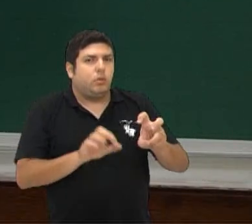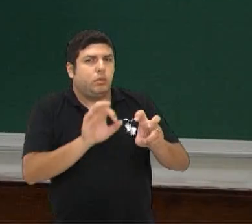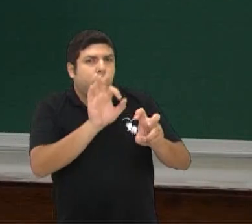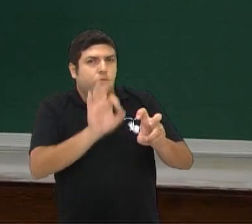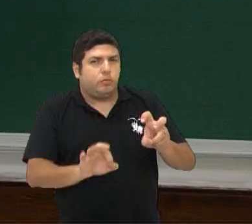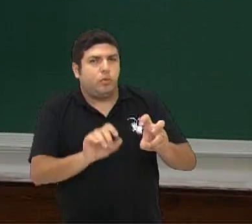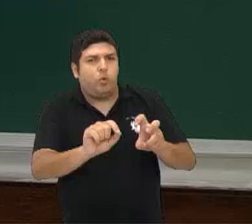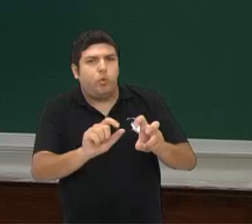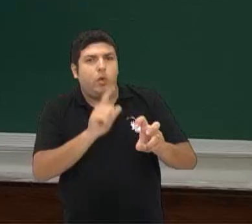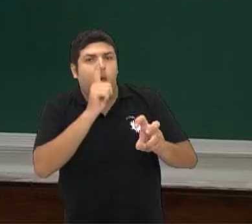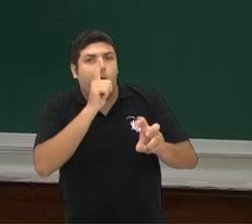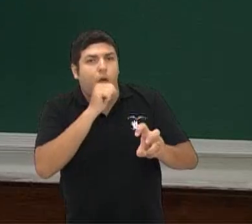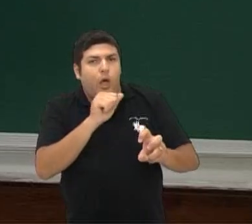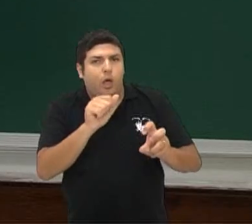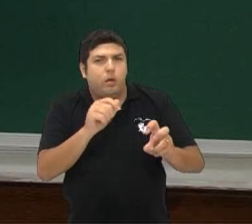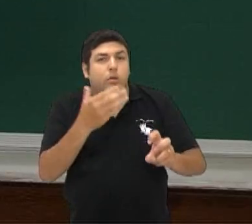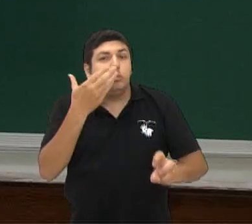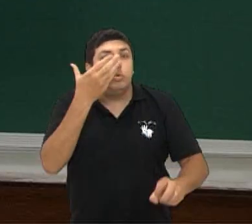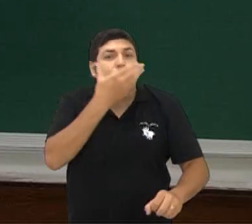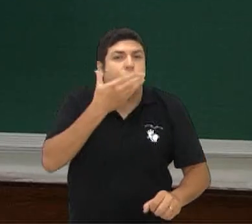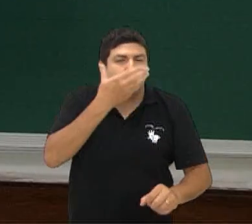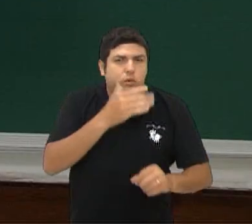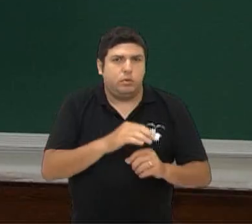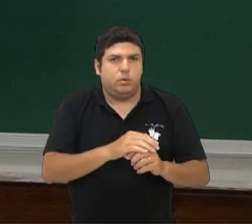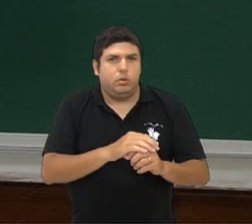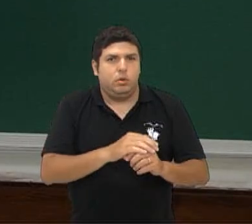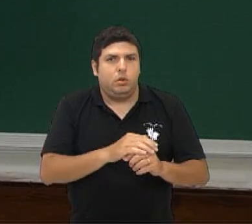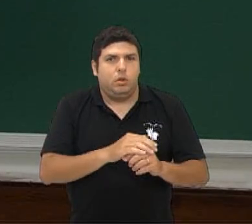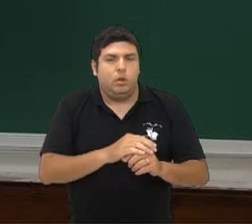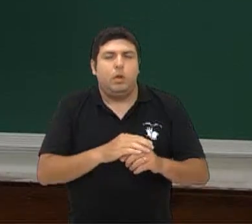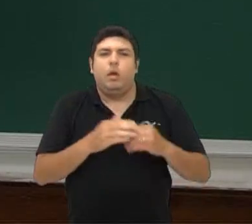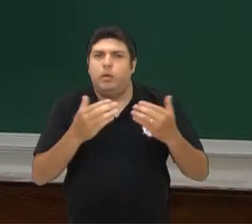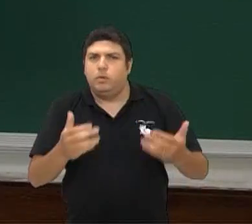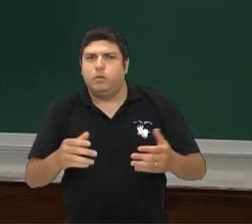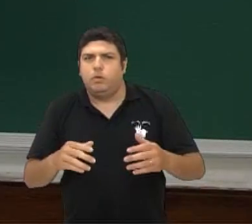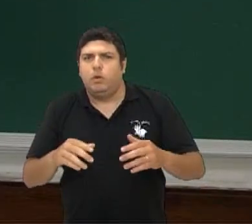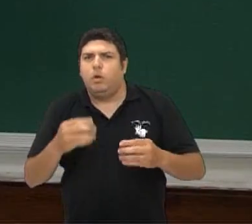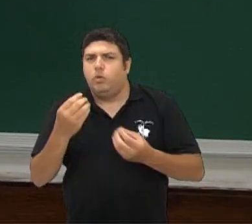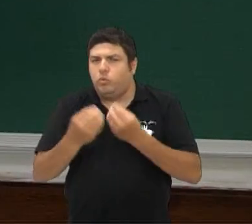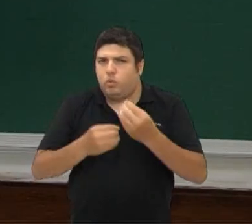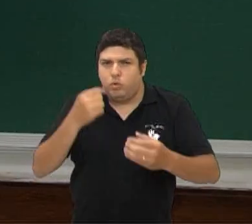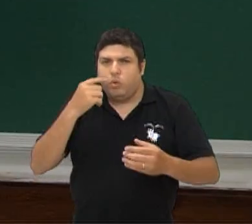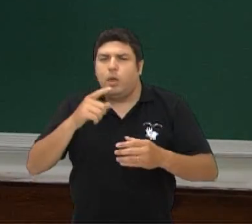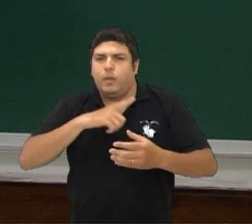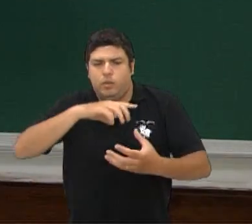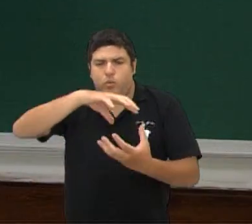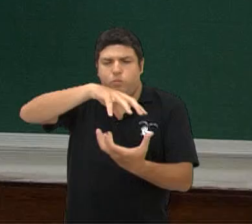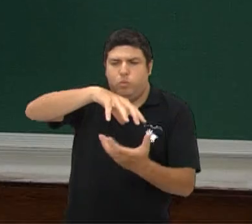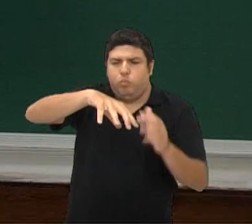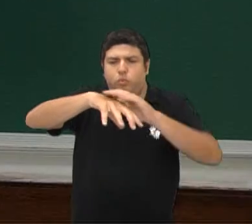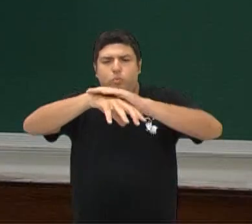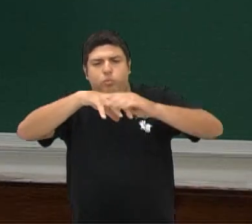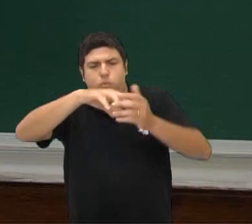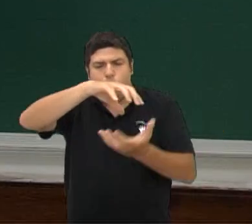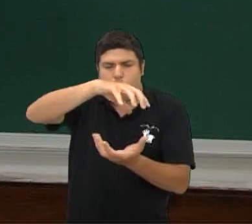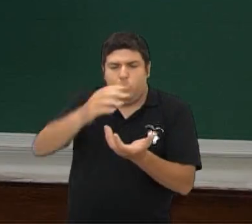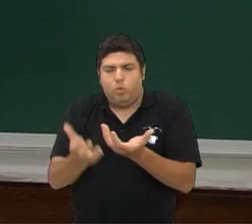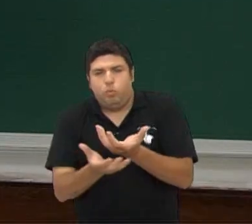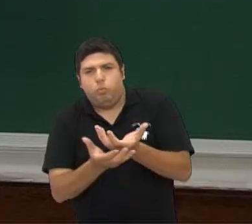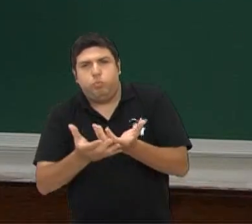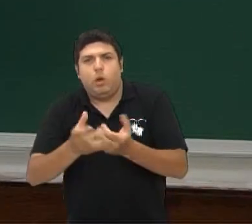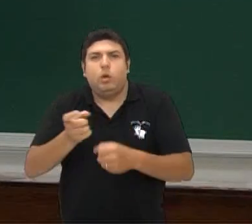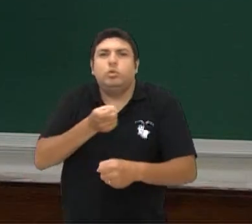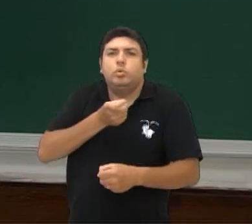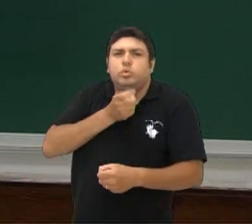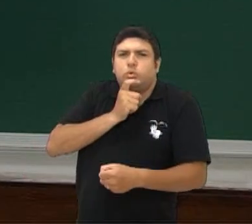2,5%, a maior parte deles ainda está lá nas calotas polares, como a gente falou lá na reportagem, né? Depois lá, águas